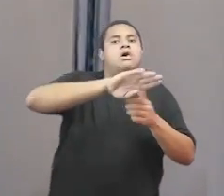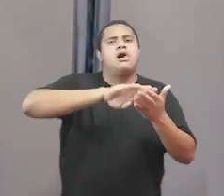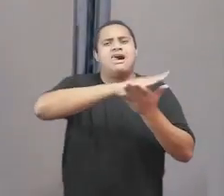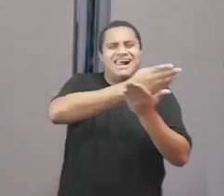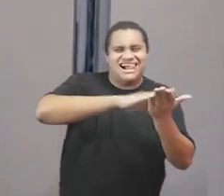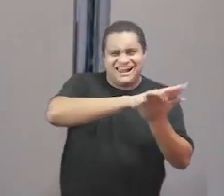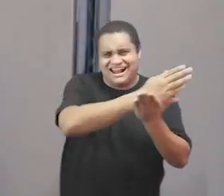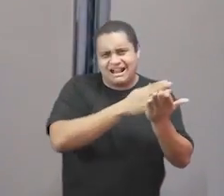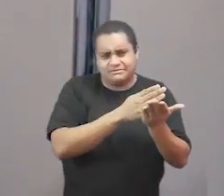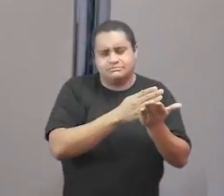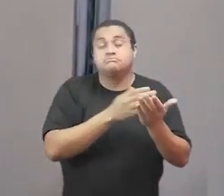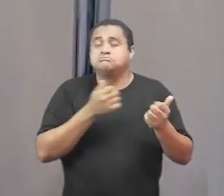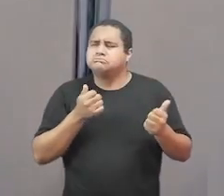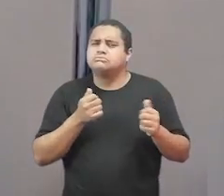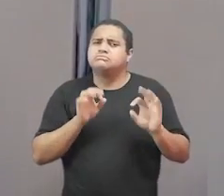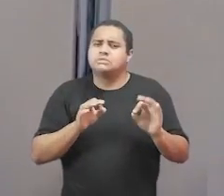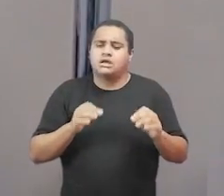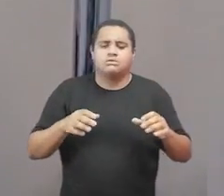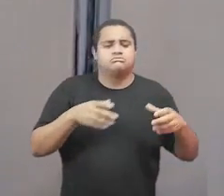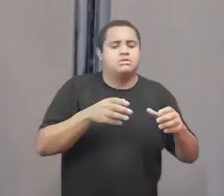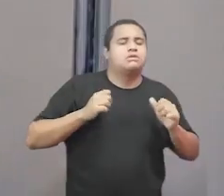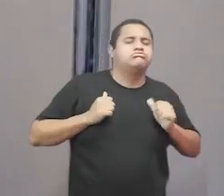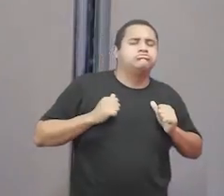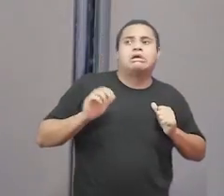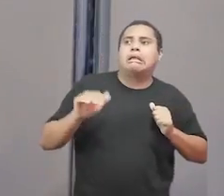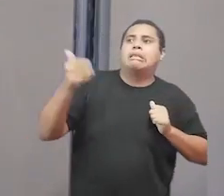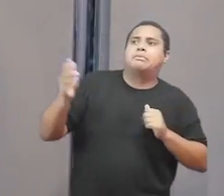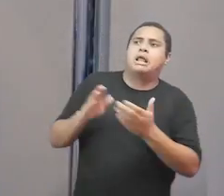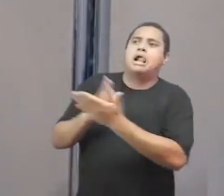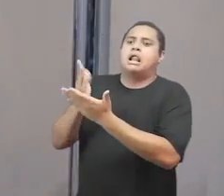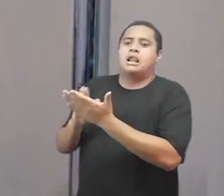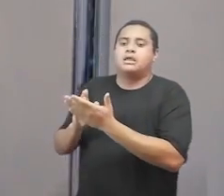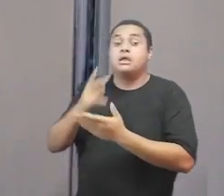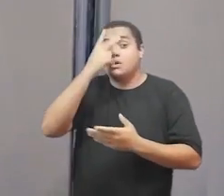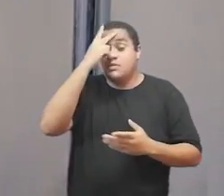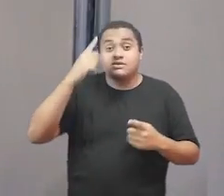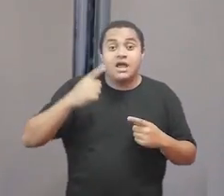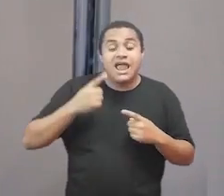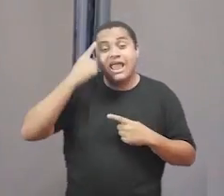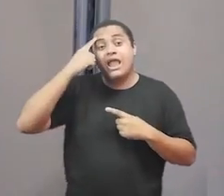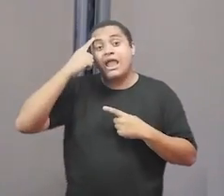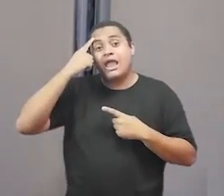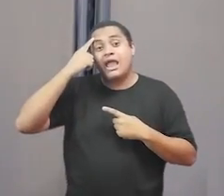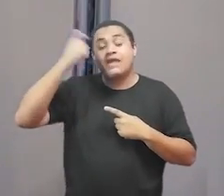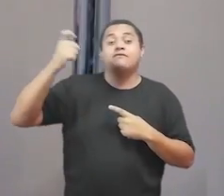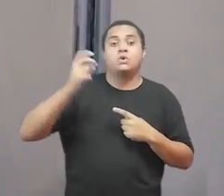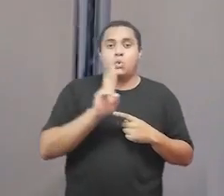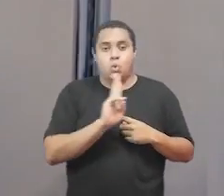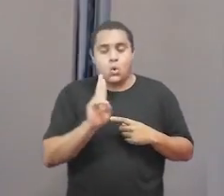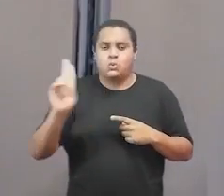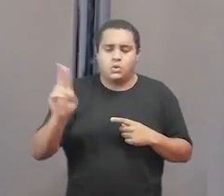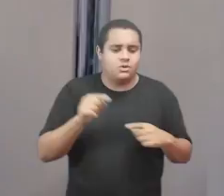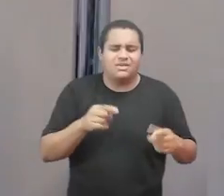de desconforto. Não há dúvida. Beleza. O cara que inventou esses dois nomes e popularizou, esse cara é um